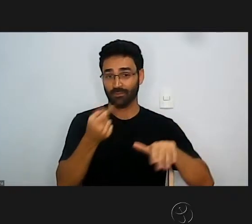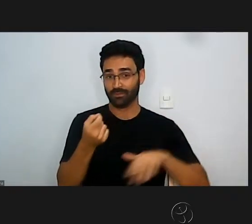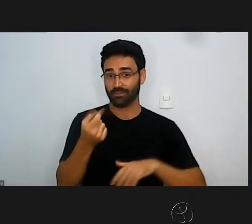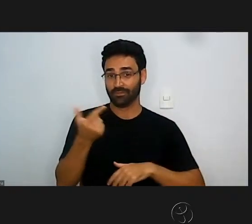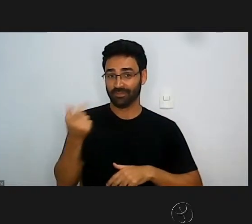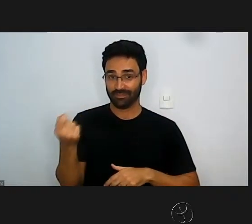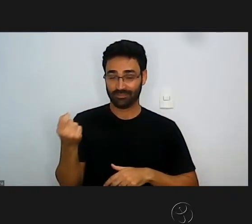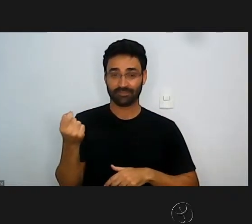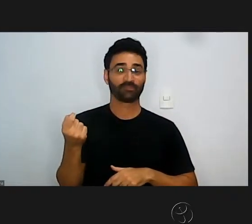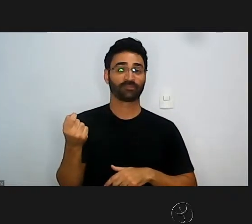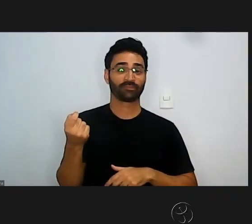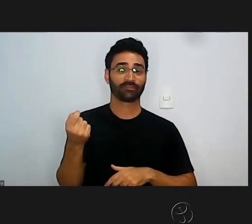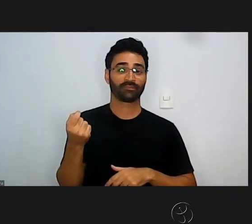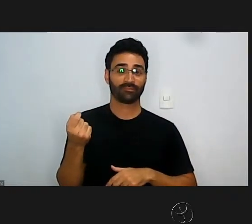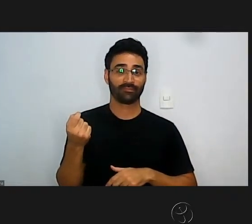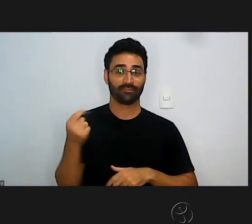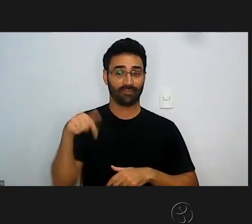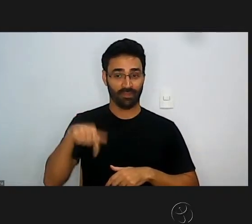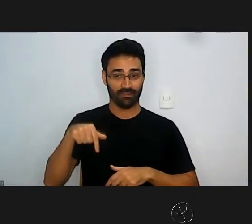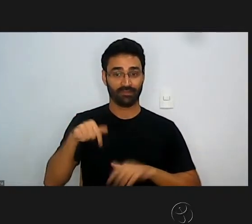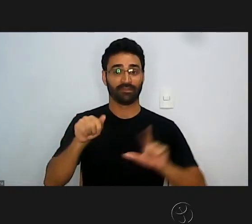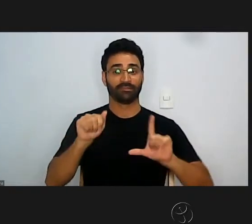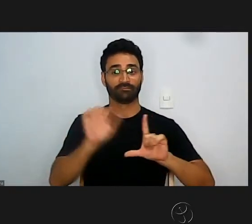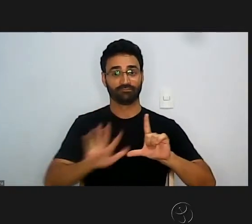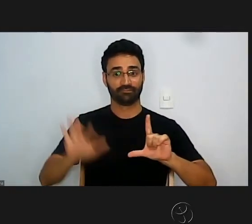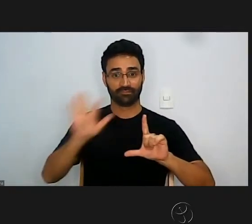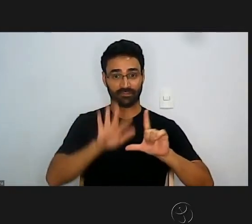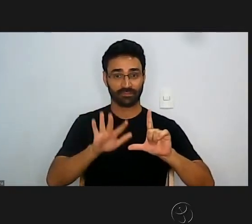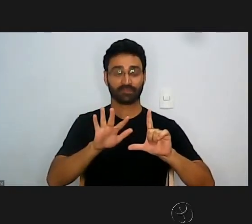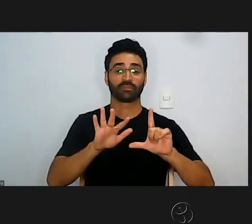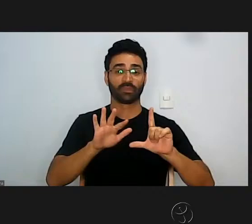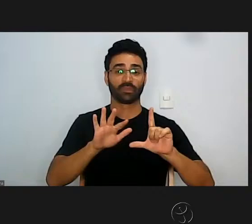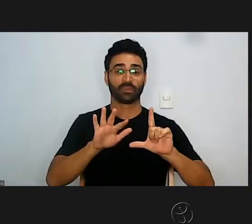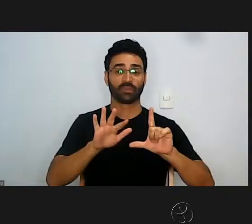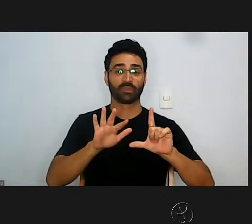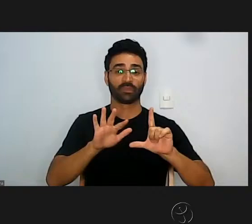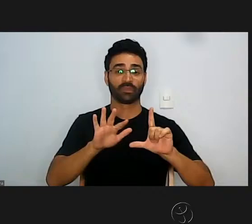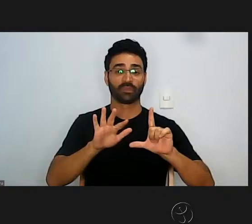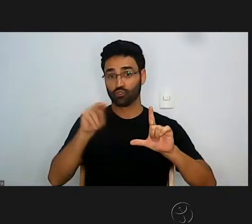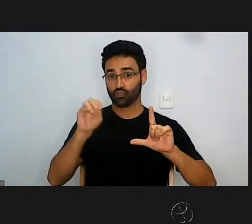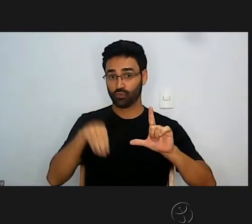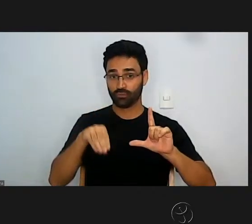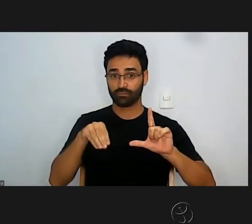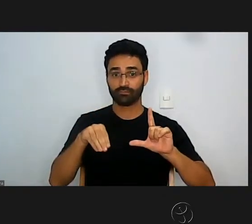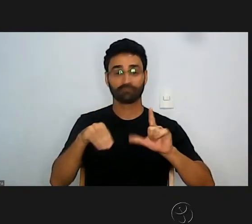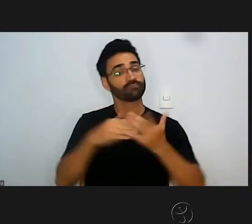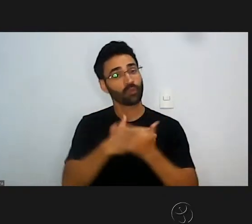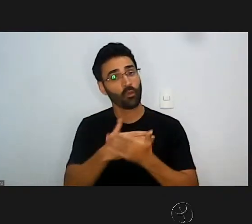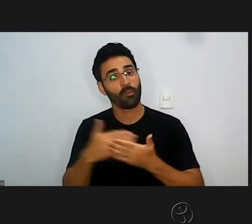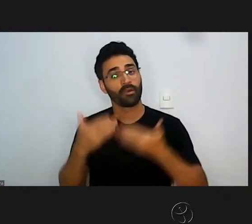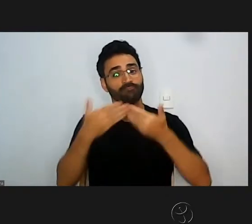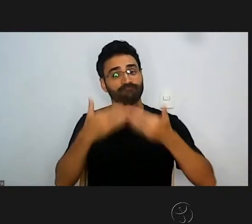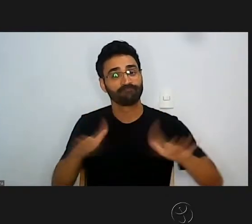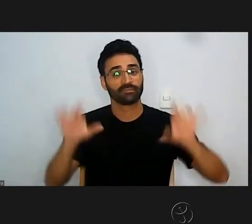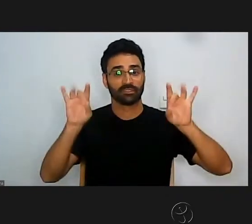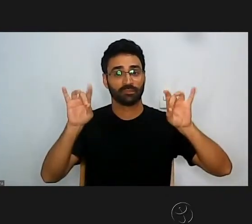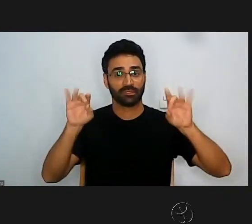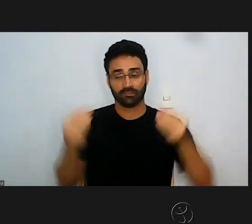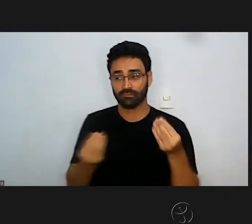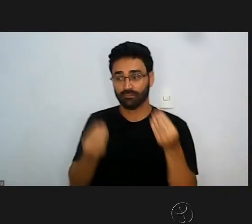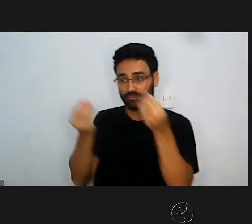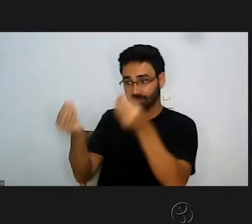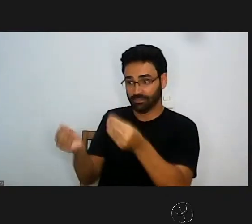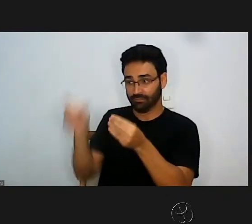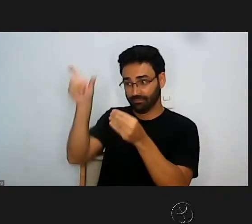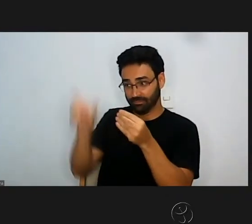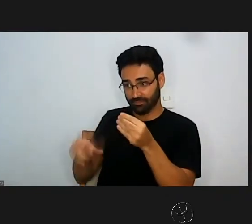2020, por meio dessa plataforma Zoom, para dar início à solenidade de outorga de título de doutor honoris causa a